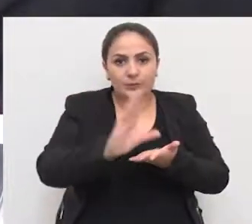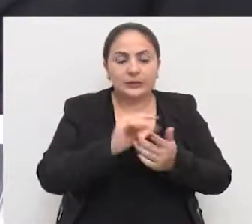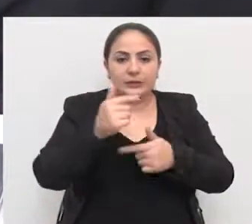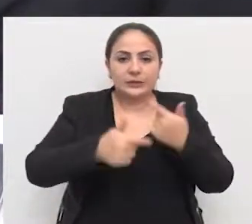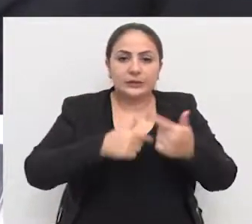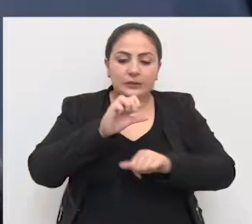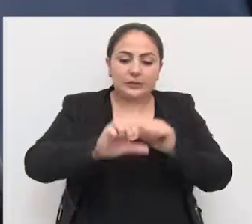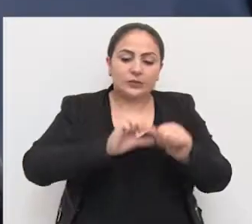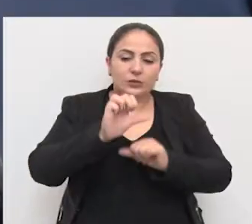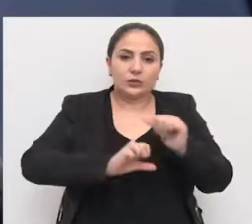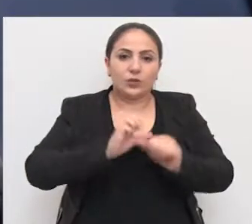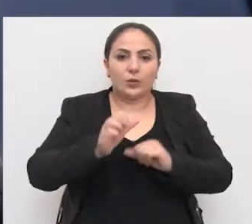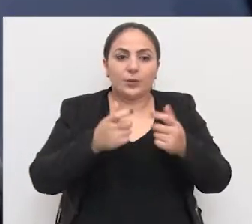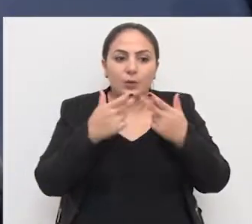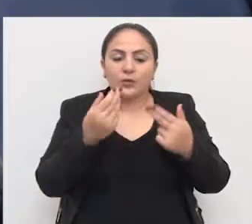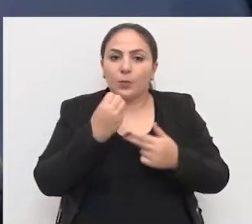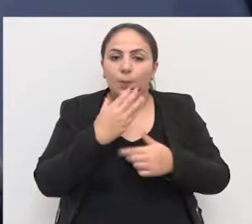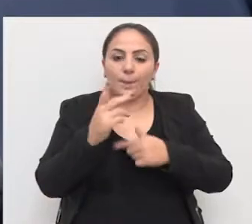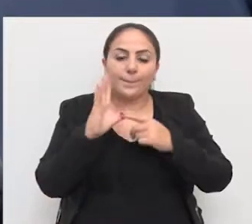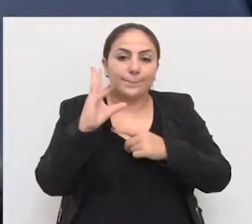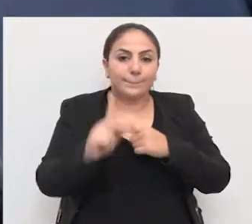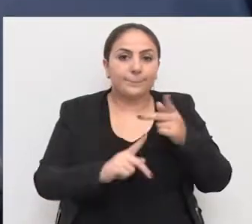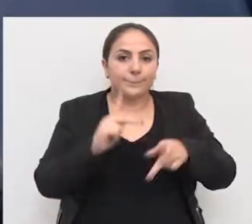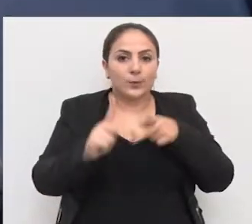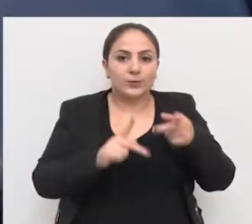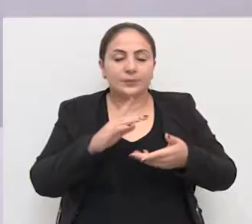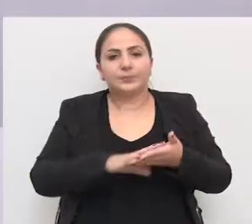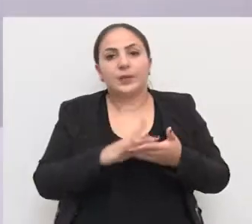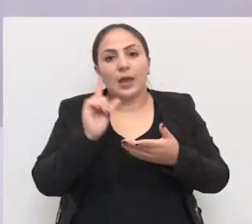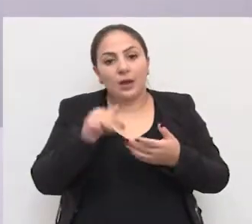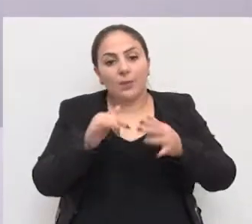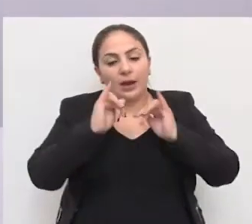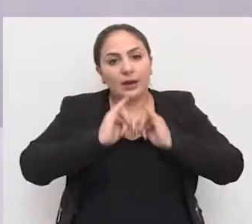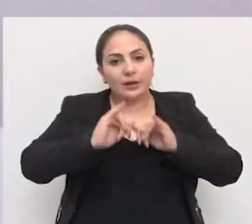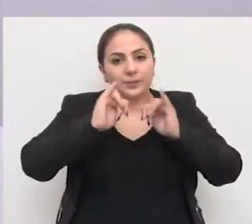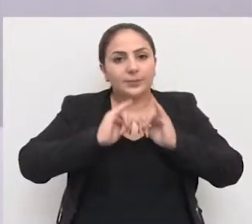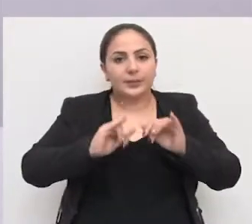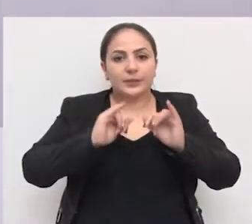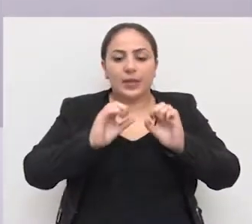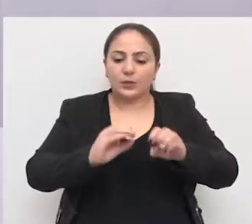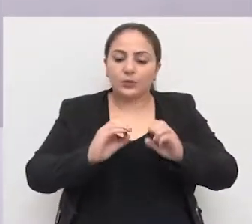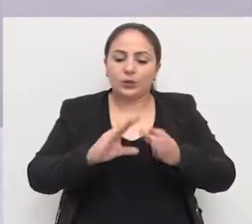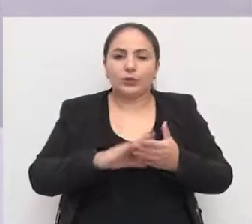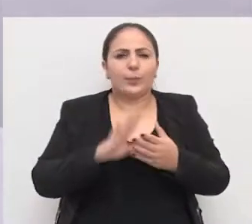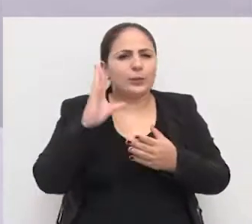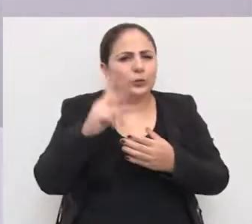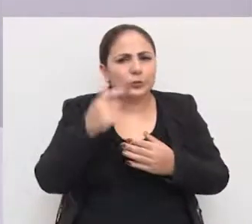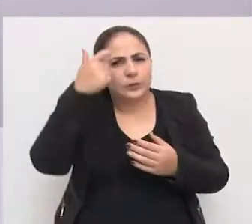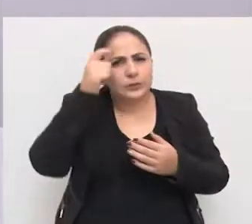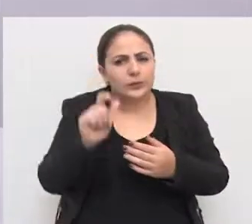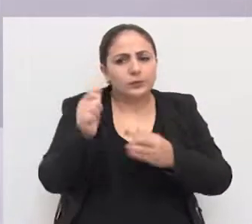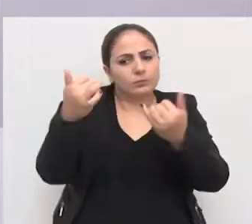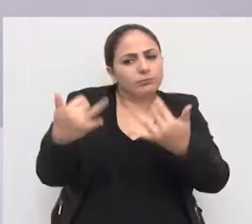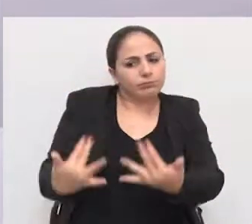se transformem em benefícios para toda a população. Uma campanha educativa e de conscientização.